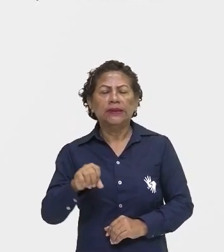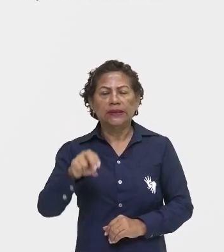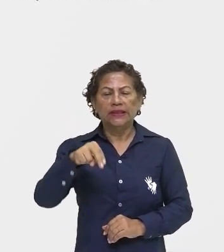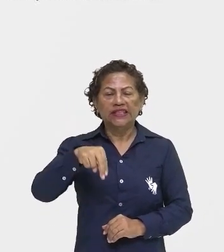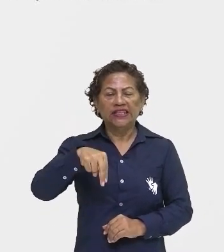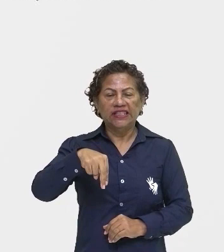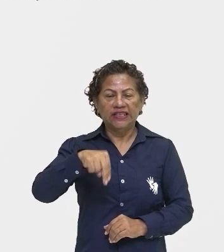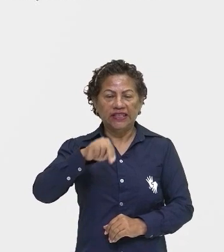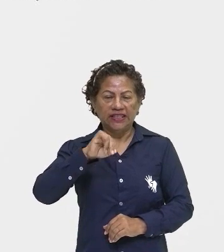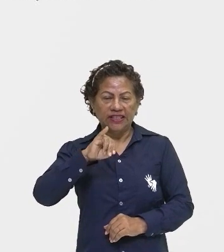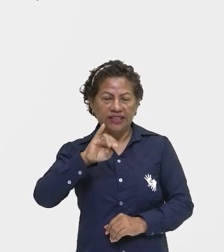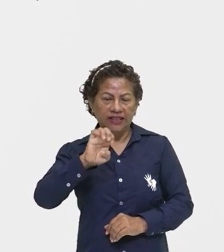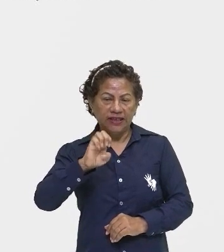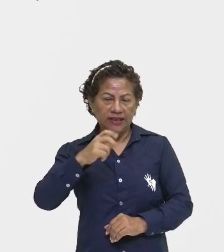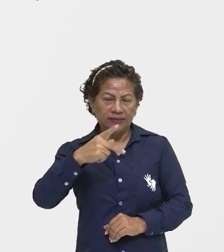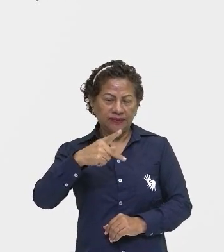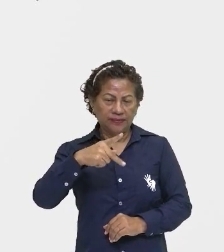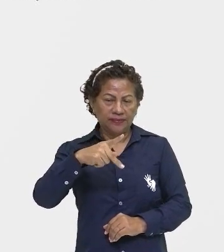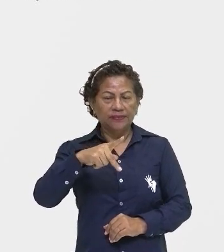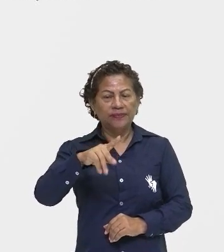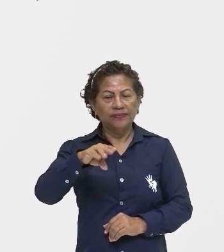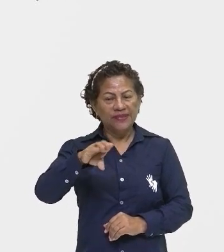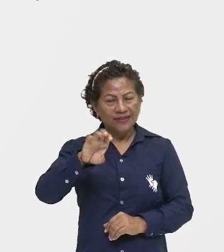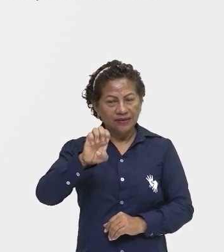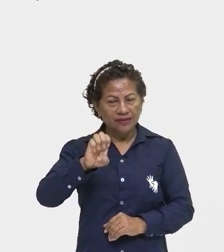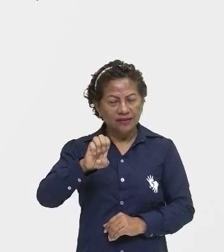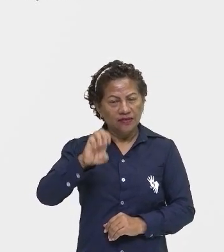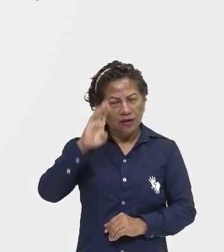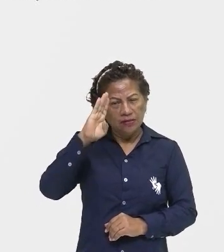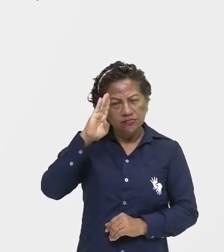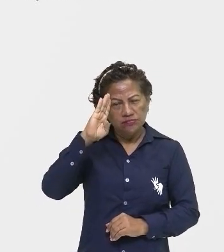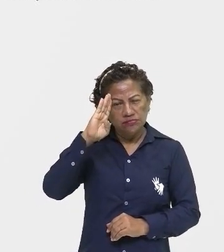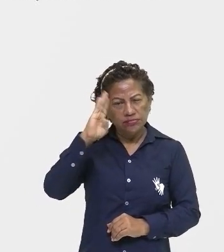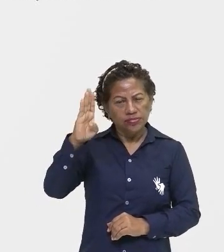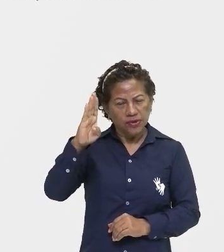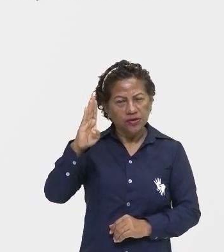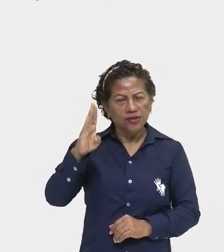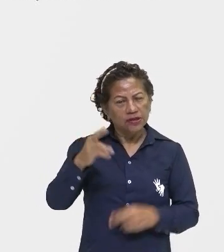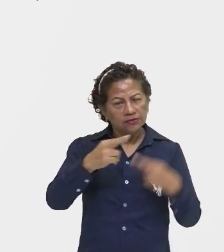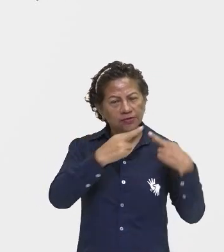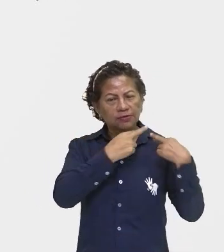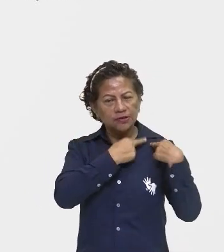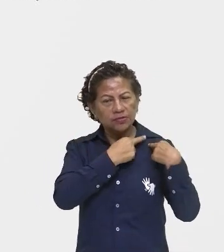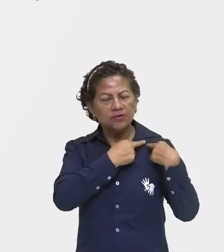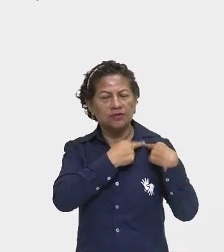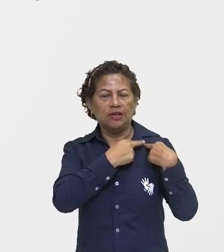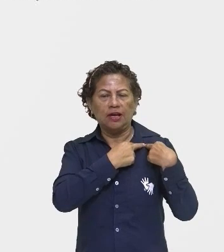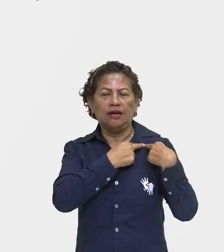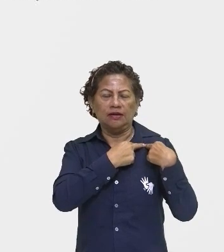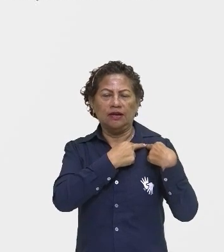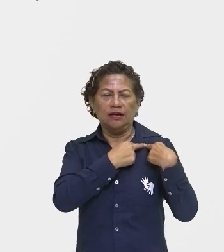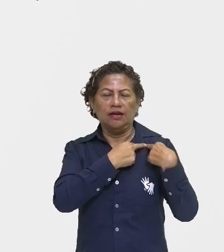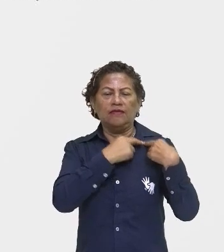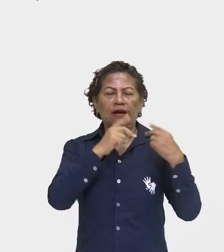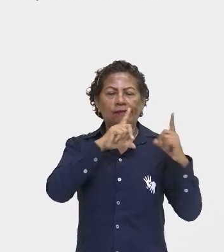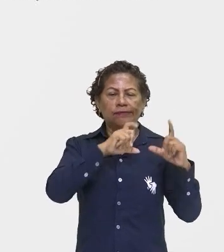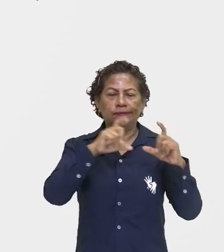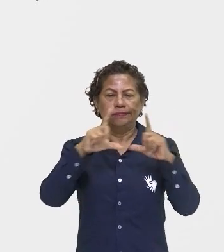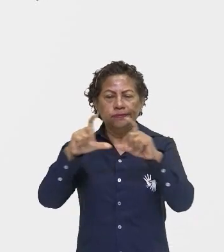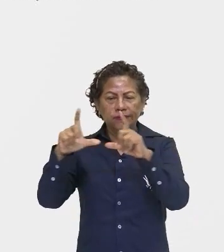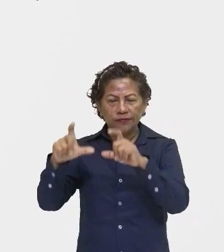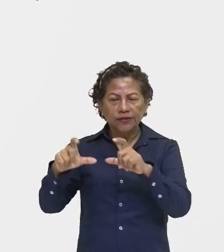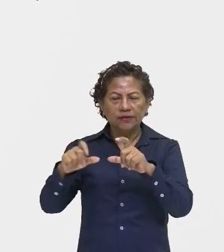primeira fotografia, é de se imaginar que os que vieram e pesquisaram sobre o assunto encontrassem erros e